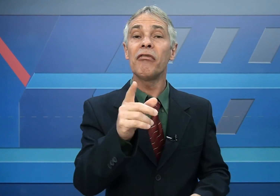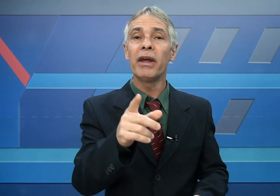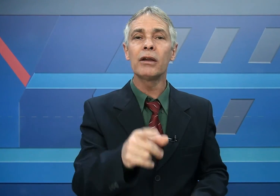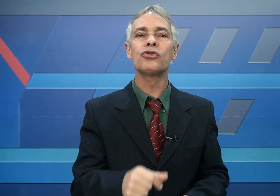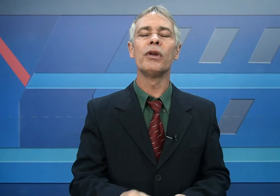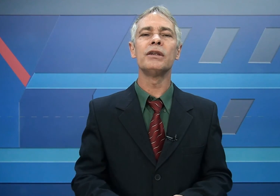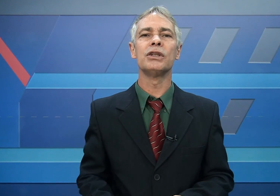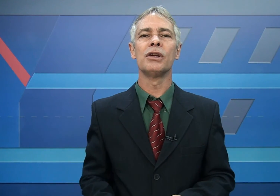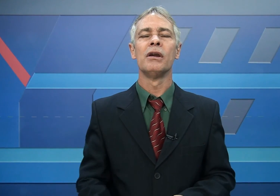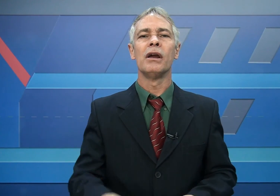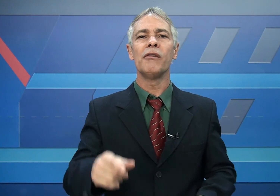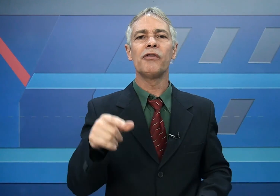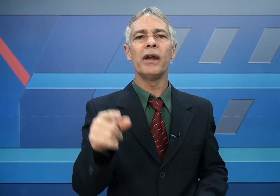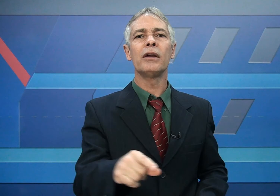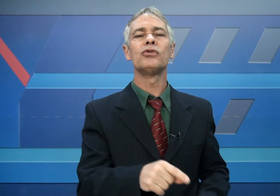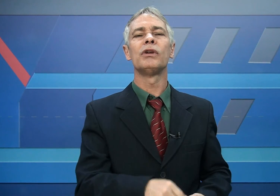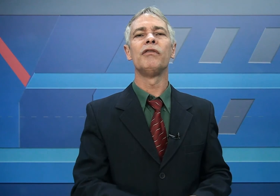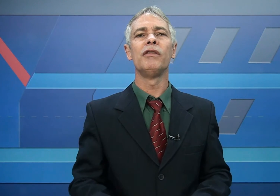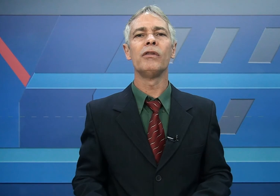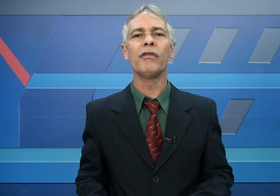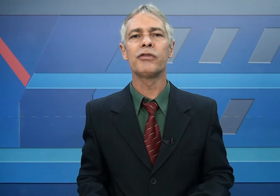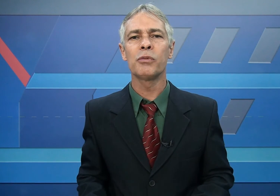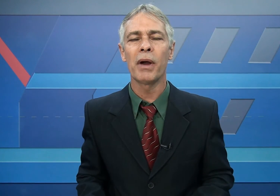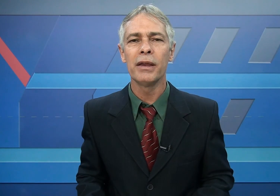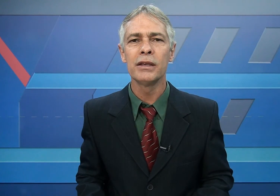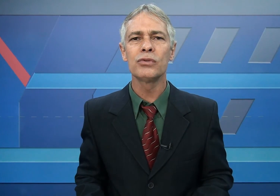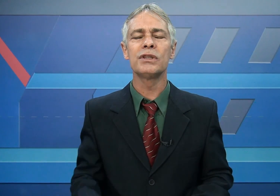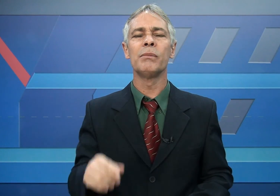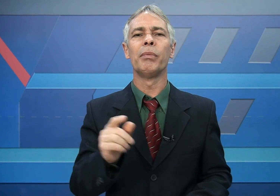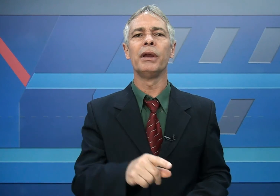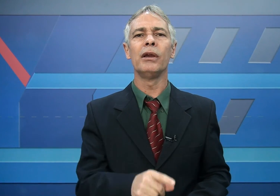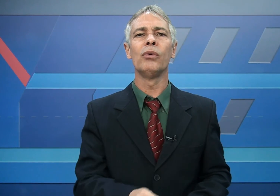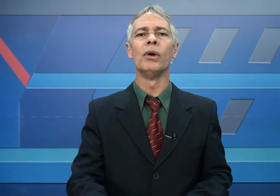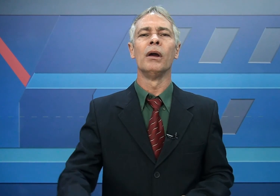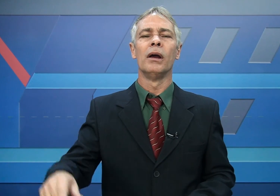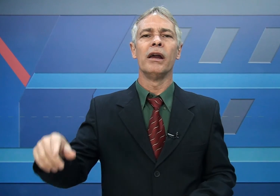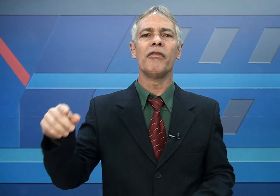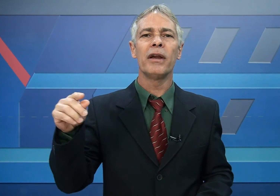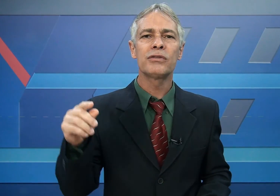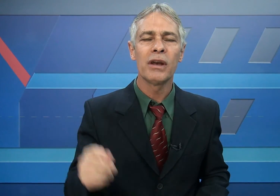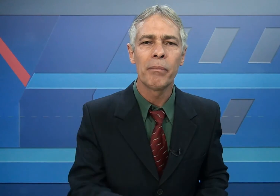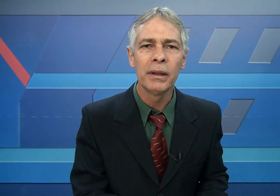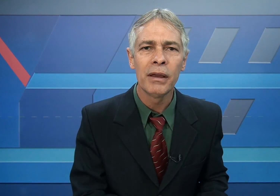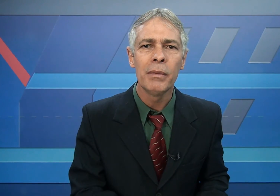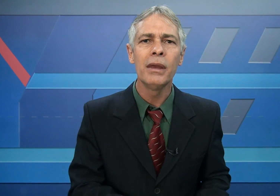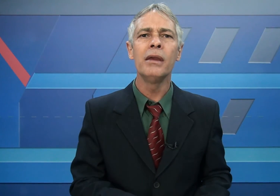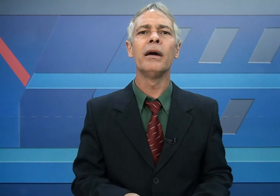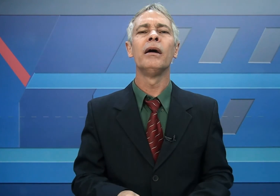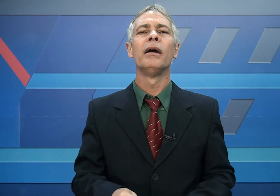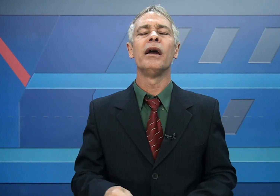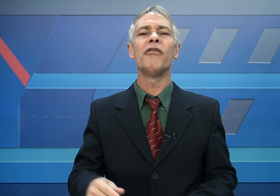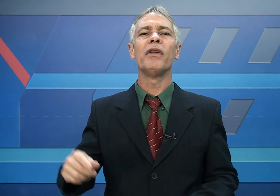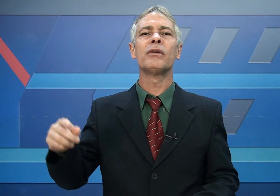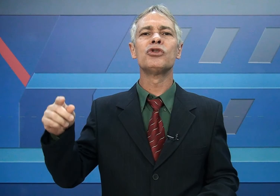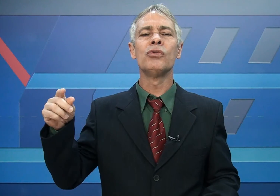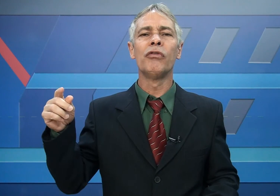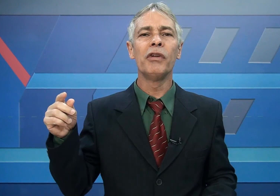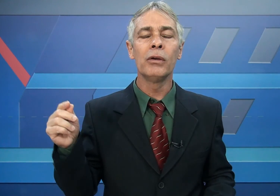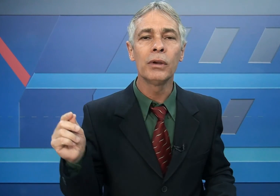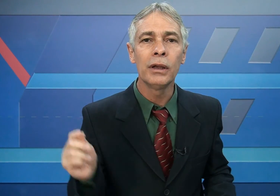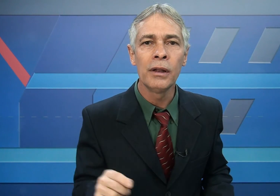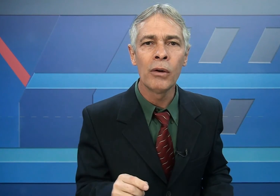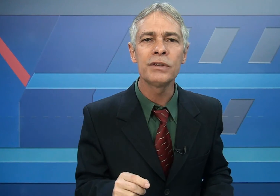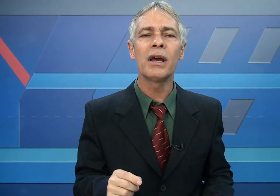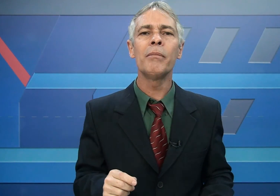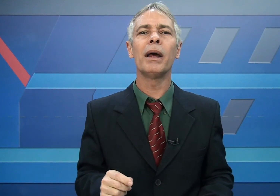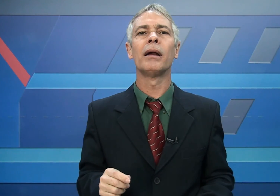Isso é reflexo, né, gente? Reflexo do que vive nosso país, o desemprego, reflexo da pandemia, reflexo de um governo